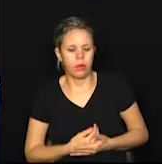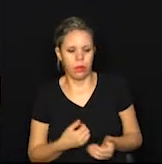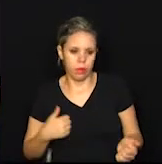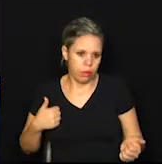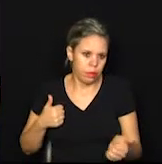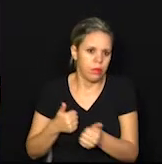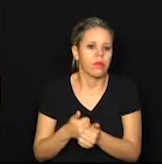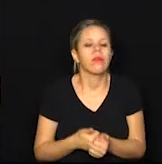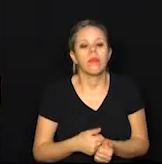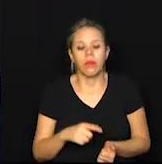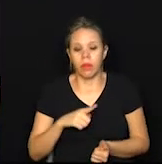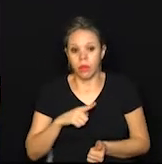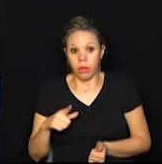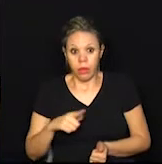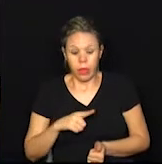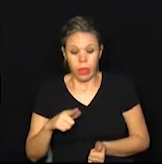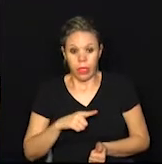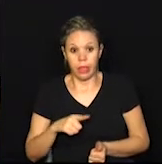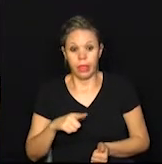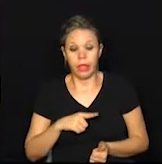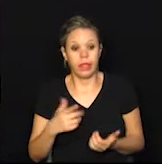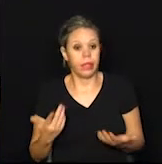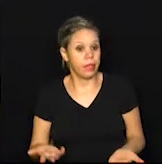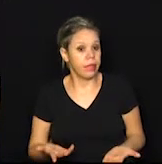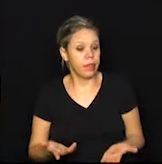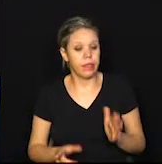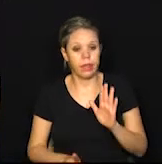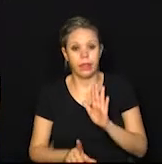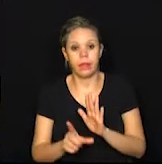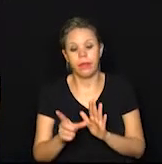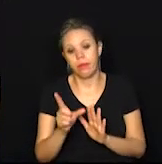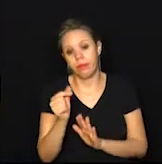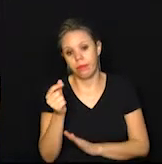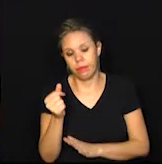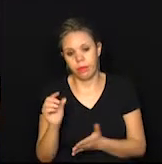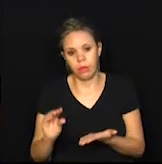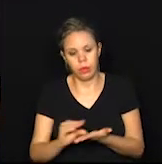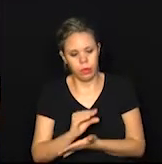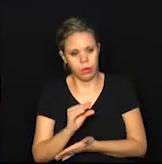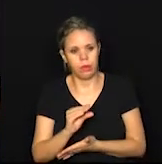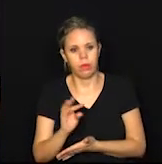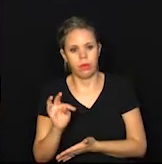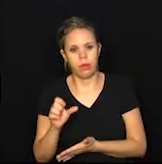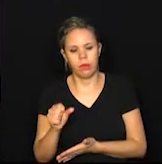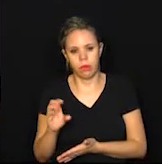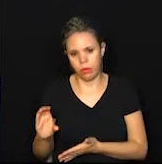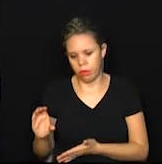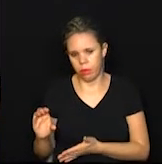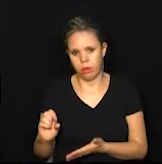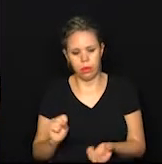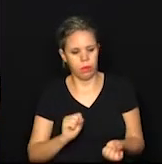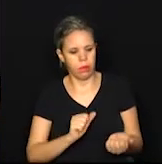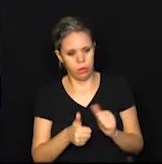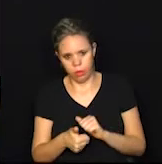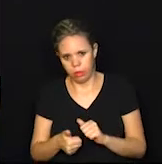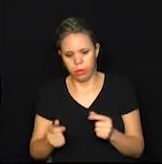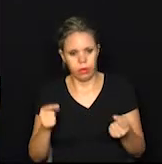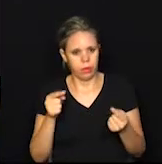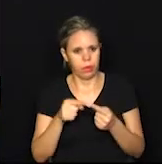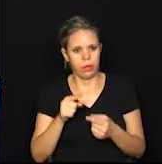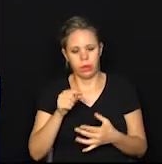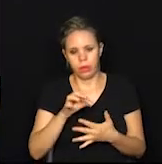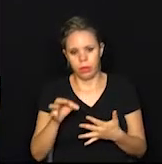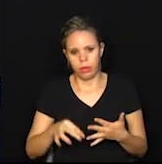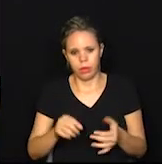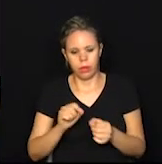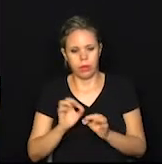breve teremos aí mais recursos em forma de emenda e taxas voltado ao esporte. Um dos itens que a gente fez